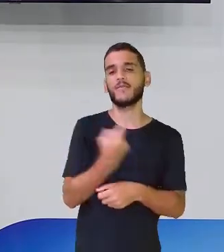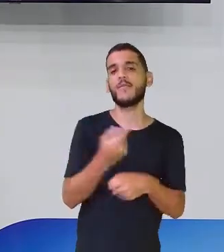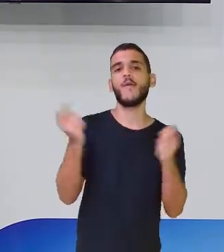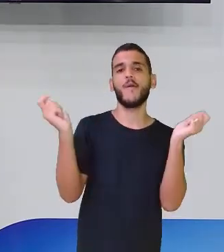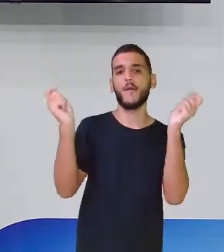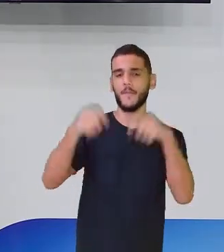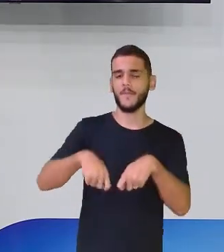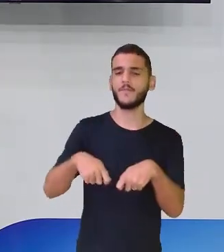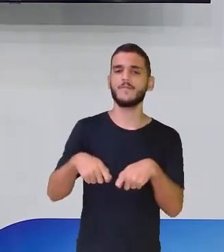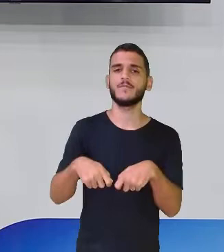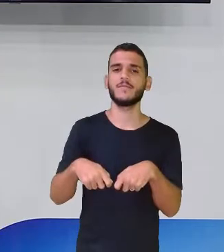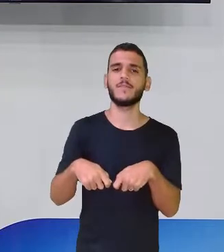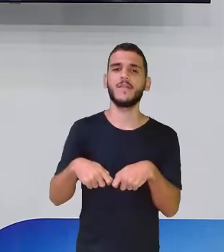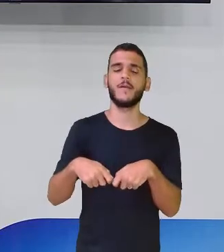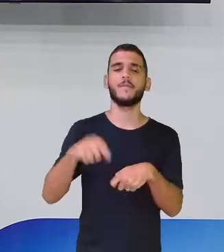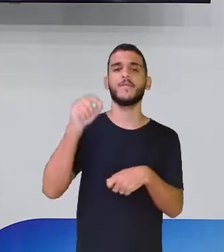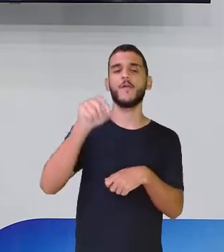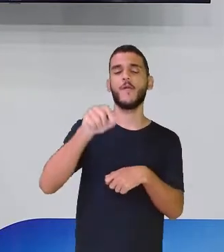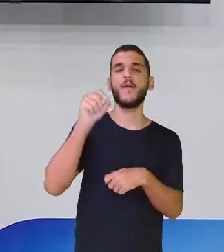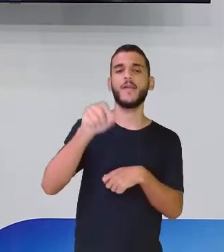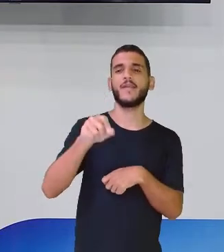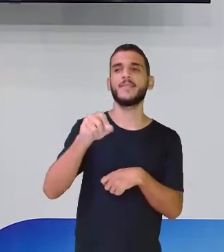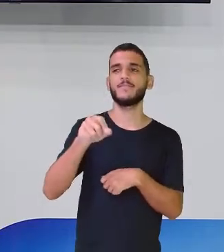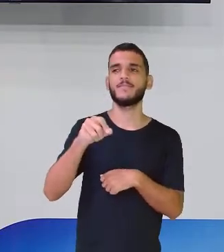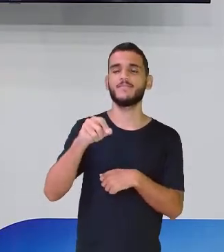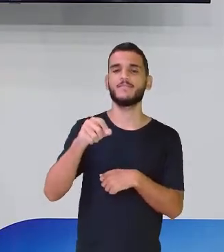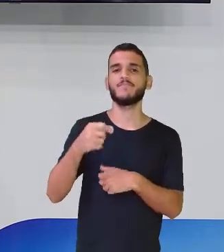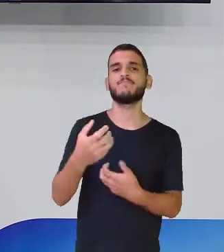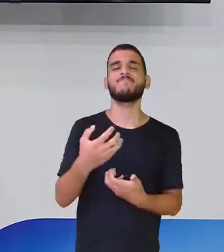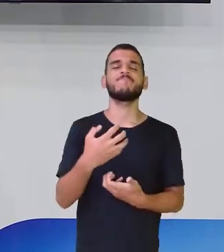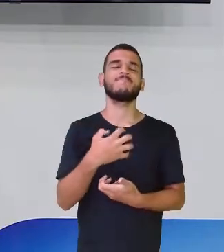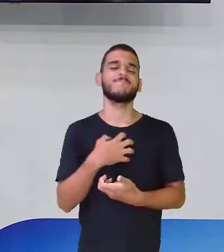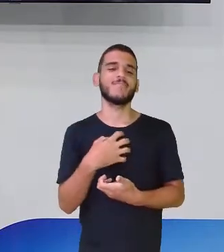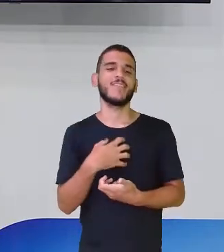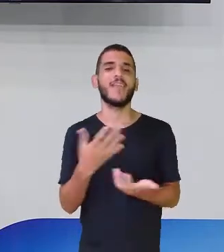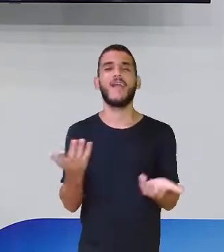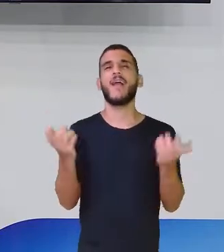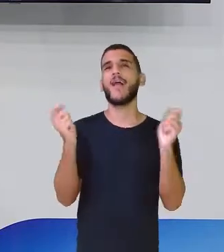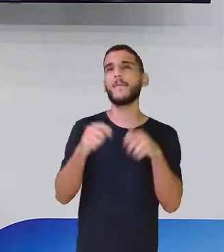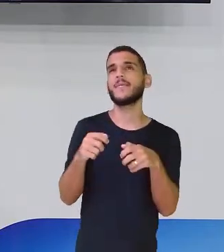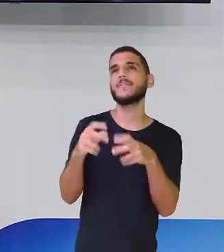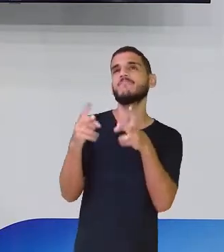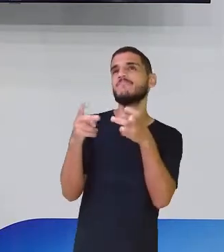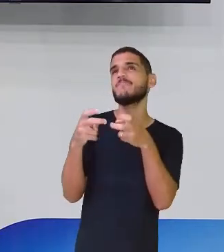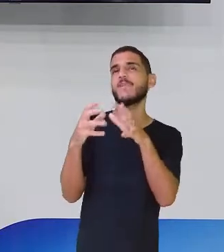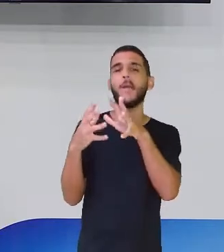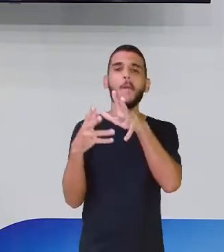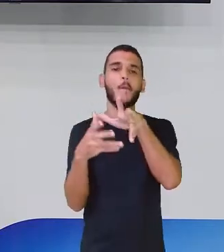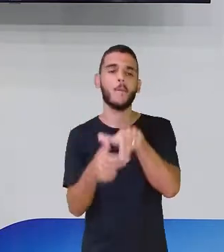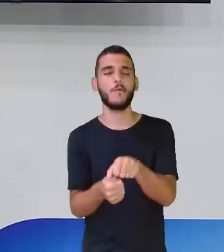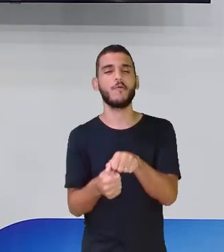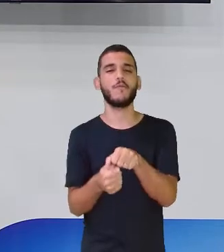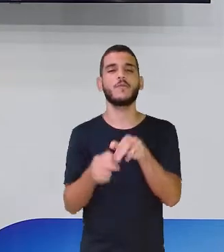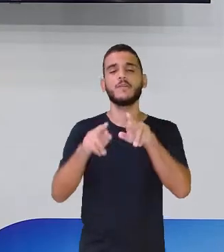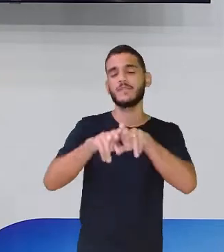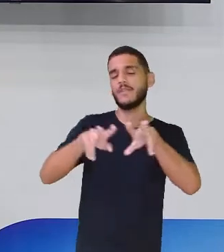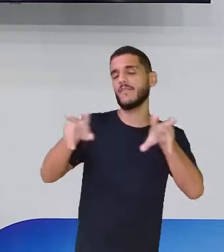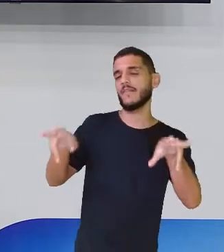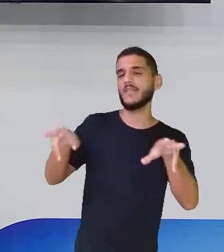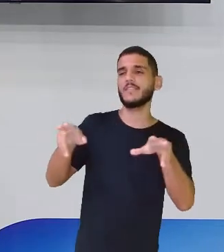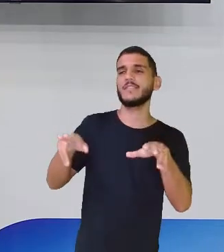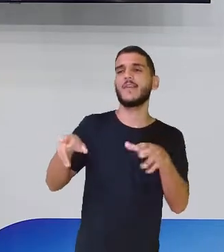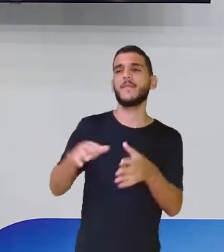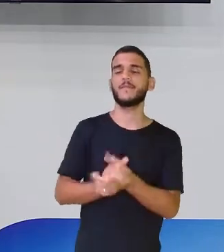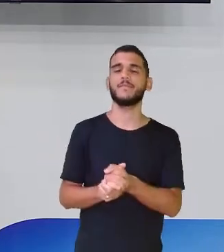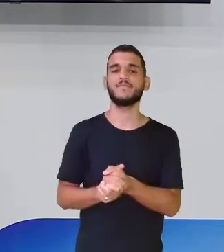ser mais sensível, mais capaz de perceber, né, de diferenciar, de diversificar.